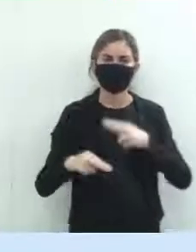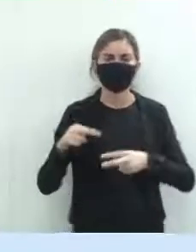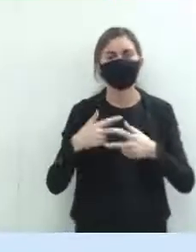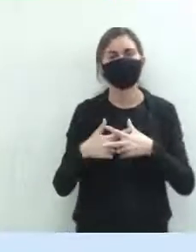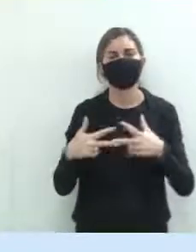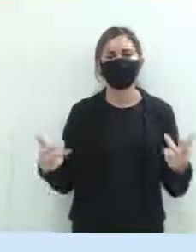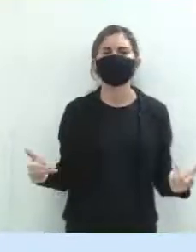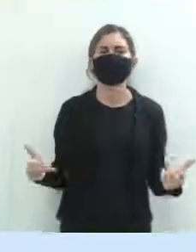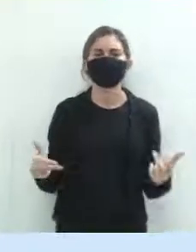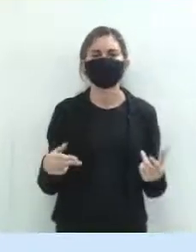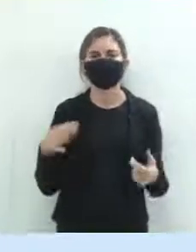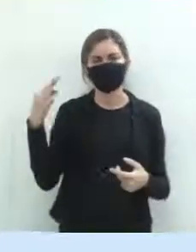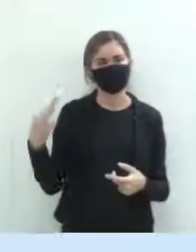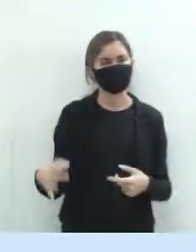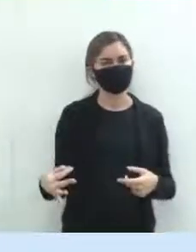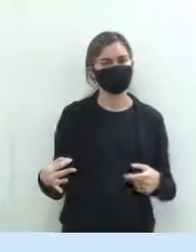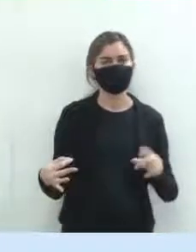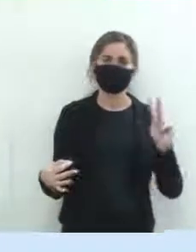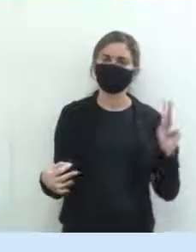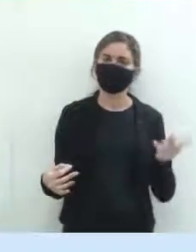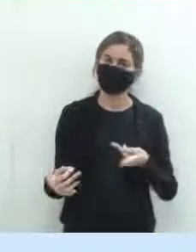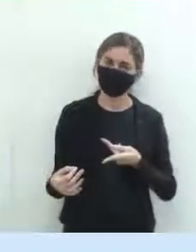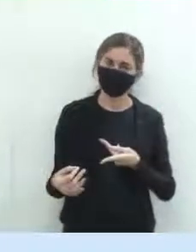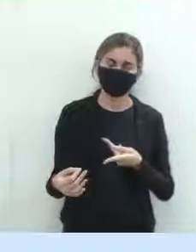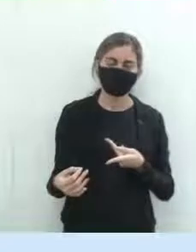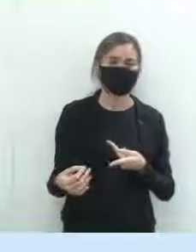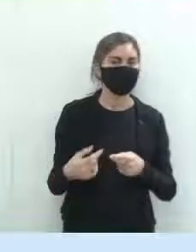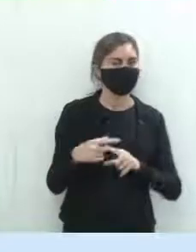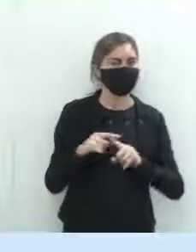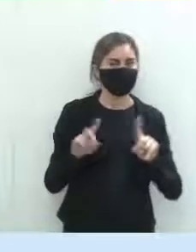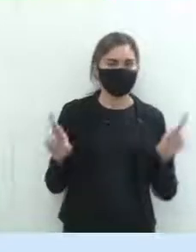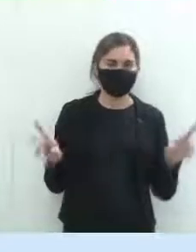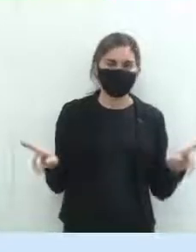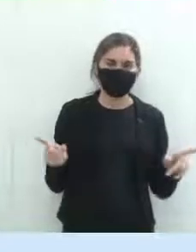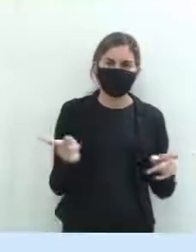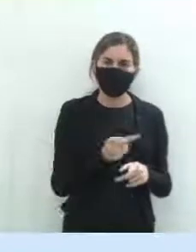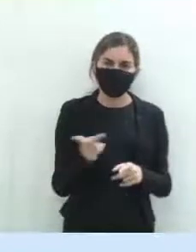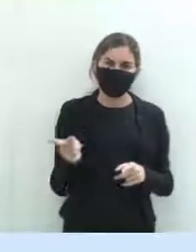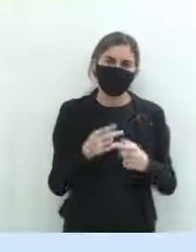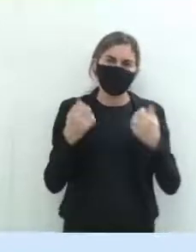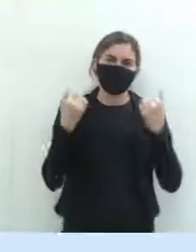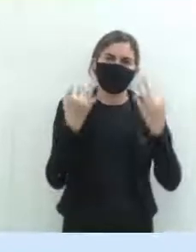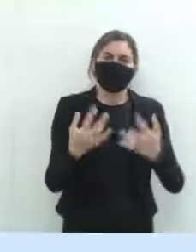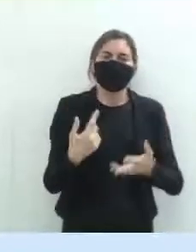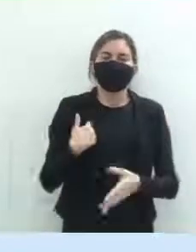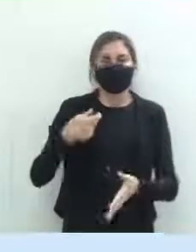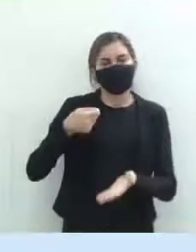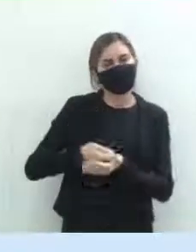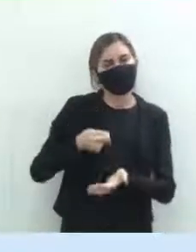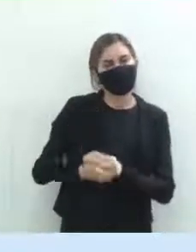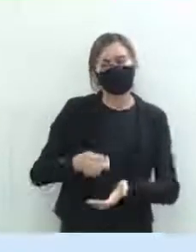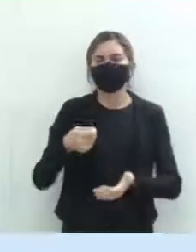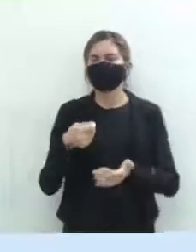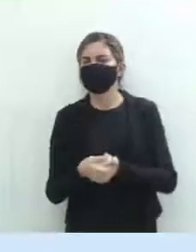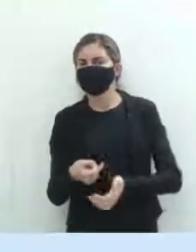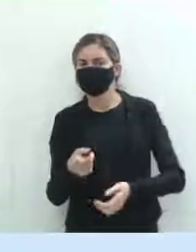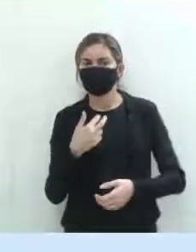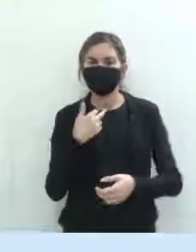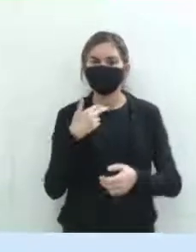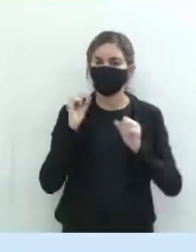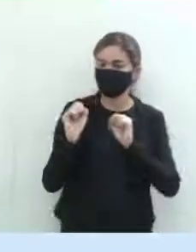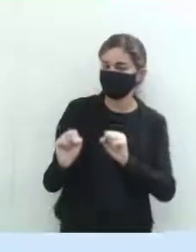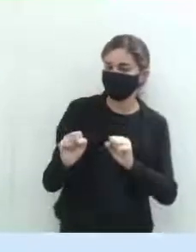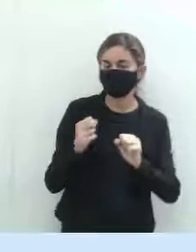coisa, o certo e o errado. A distinção daquilo que eu devo e aquilo que eu não devo fazer,